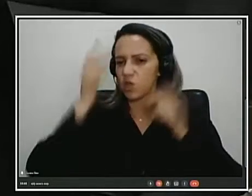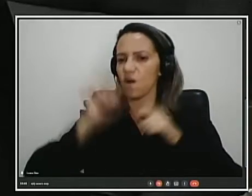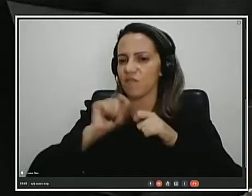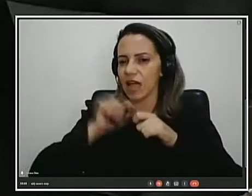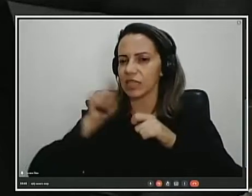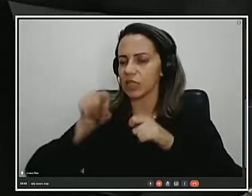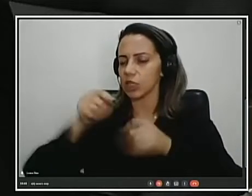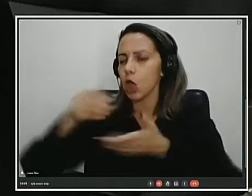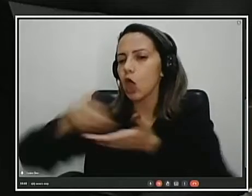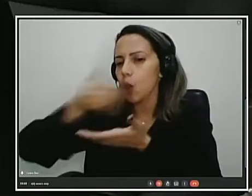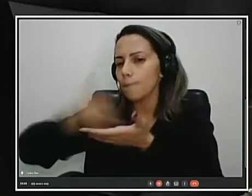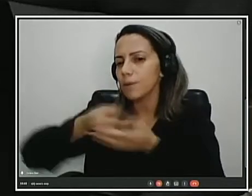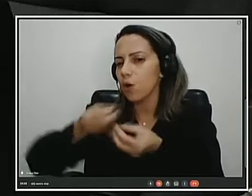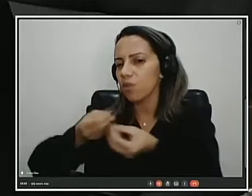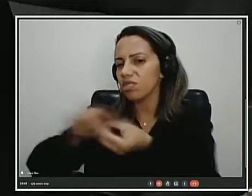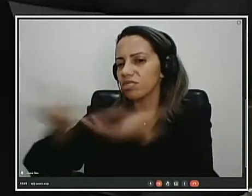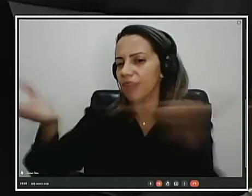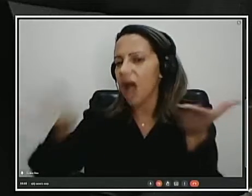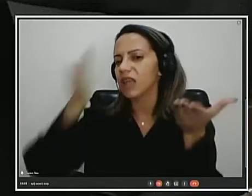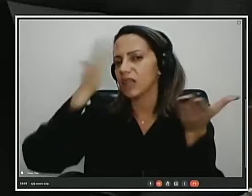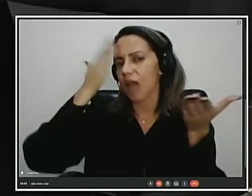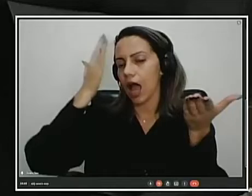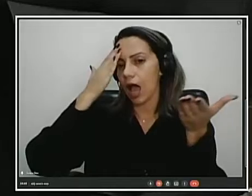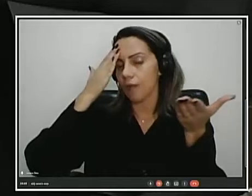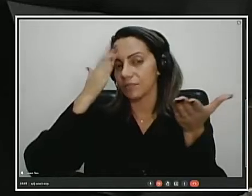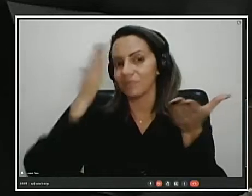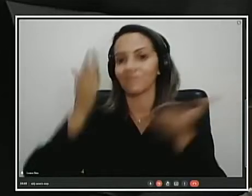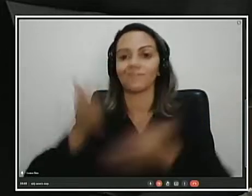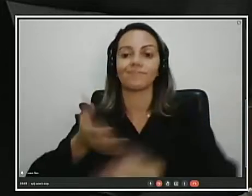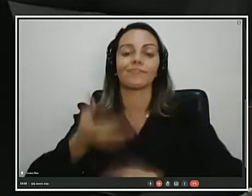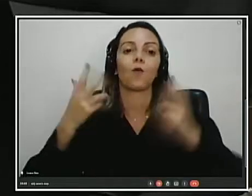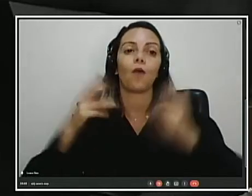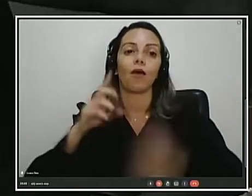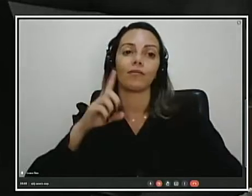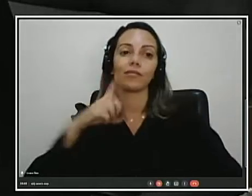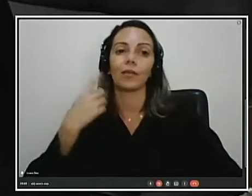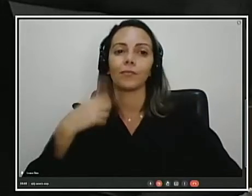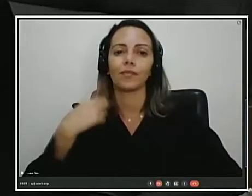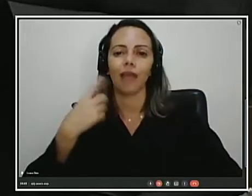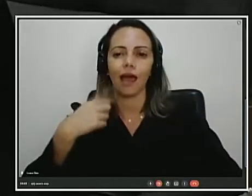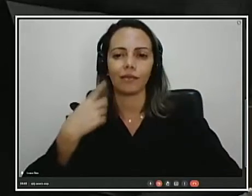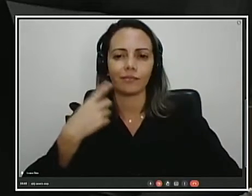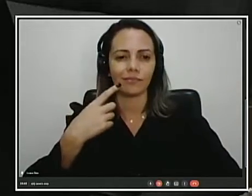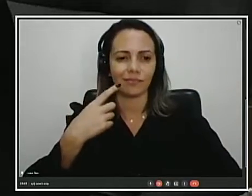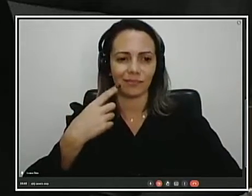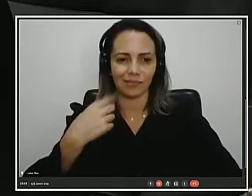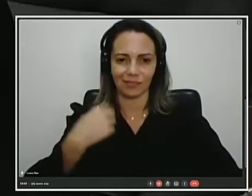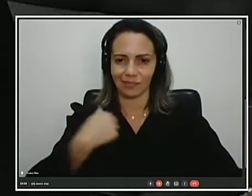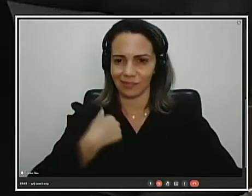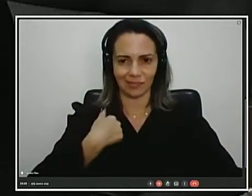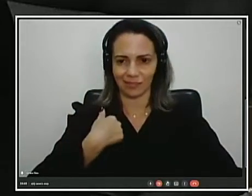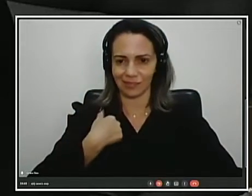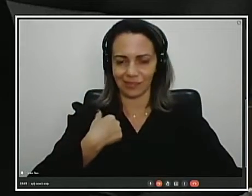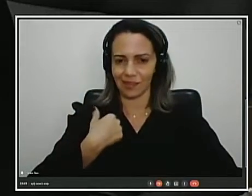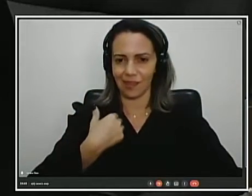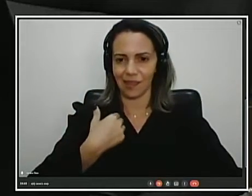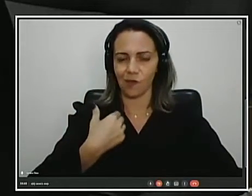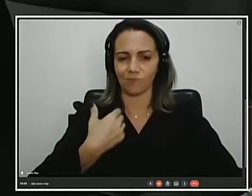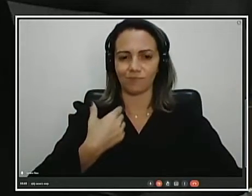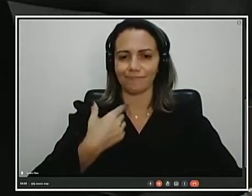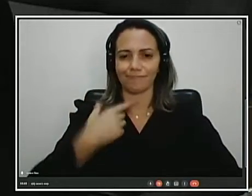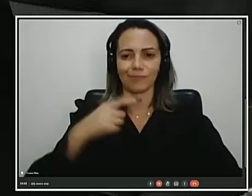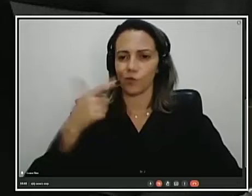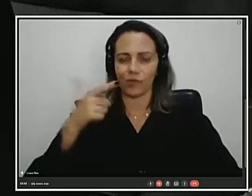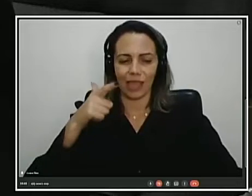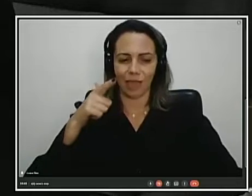como eu falei poxa o deputado Simba que não é puxa-saco eu já fui não puxo saco de ninguém eu não devo favor a ninguém eu não tenho rabo preso